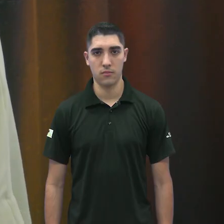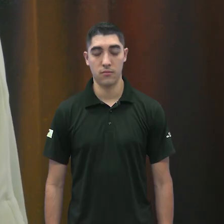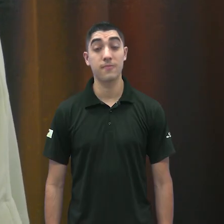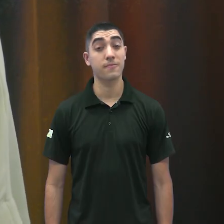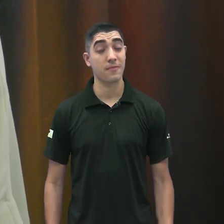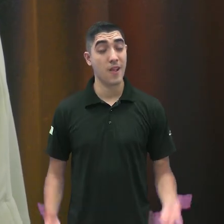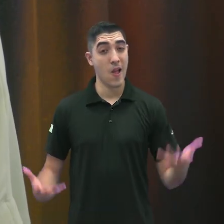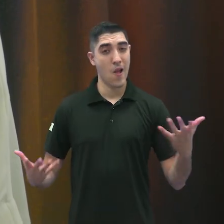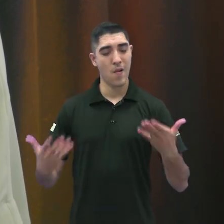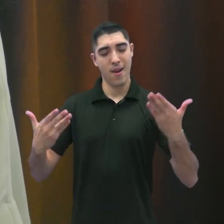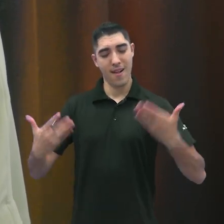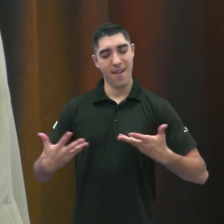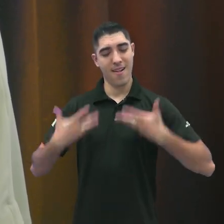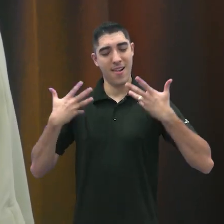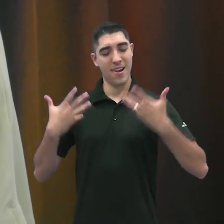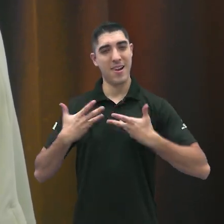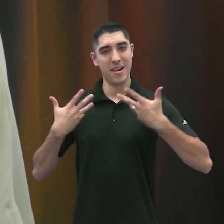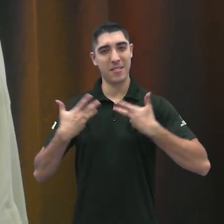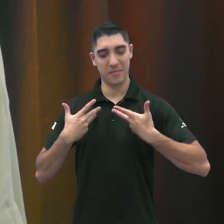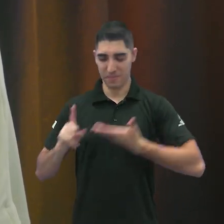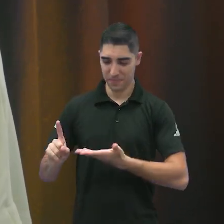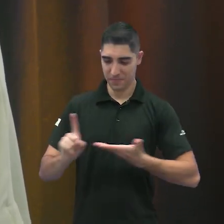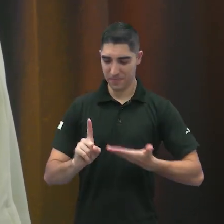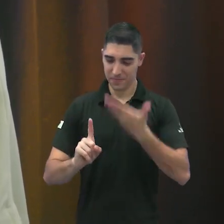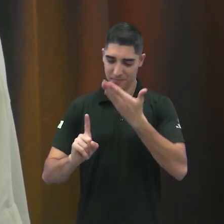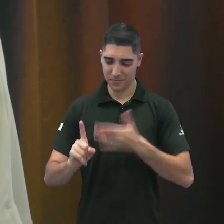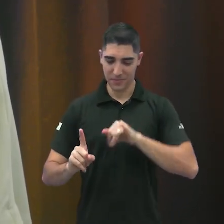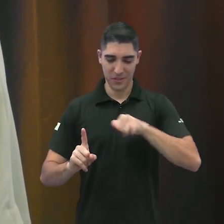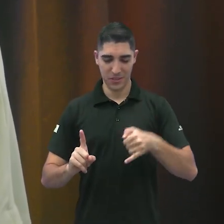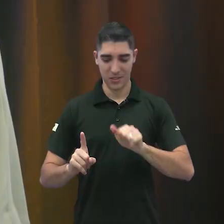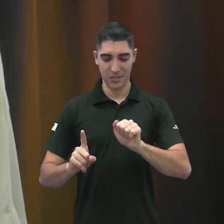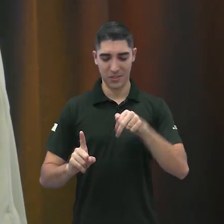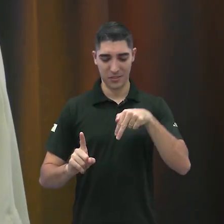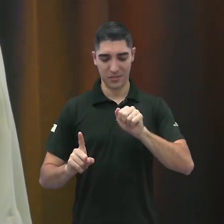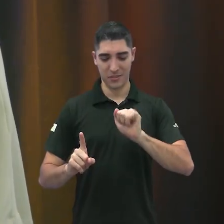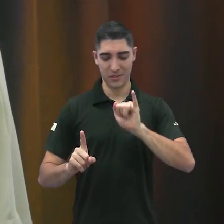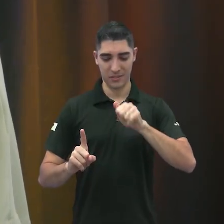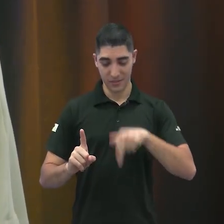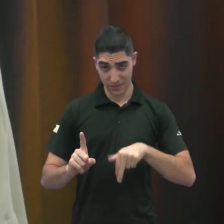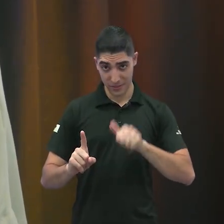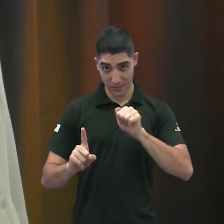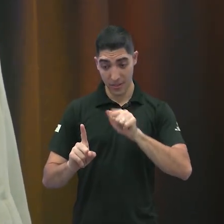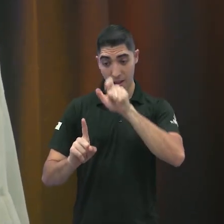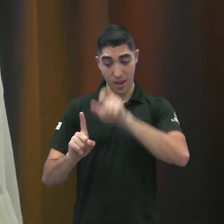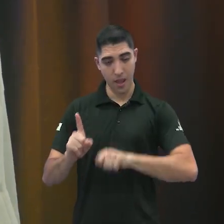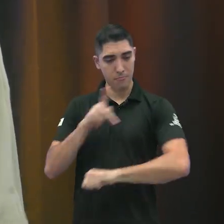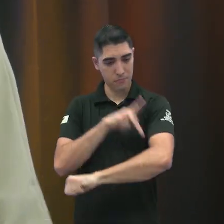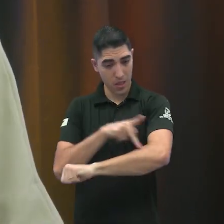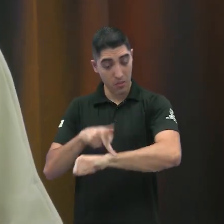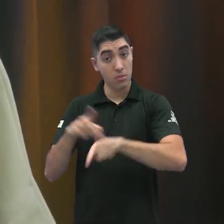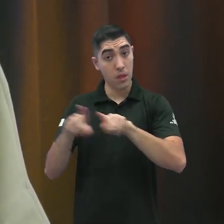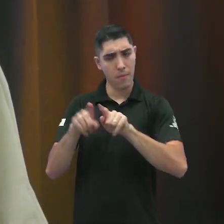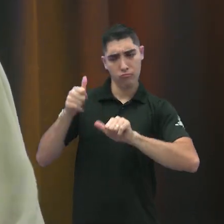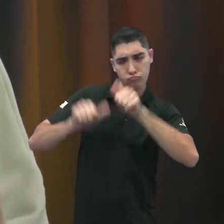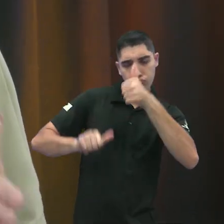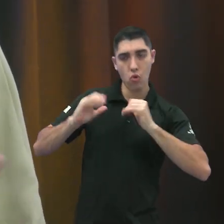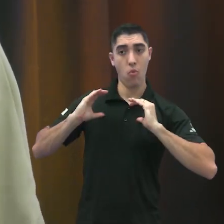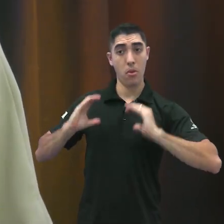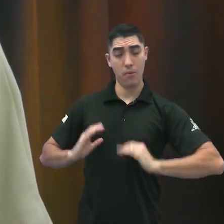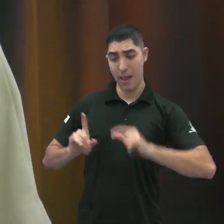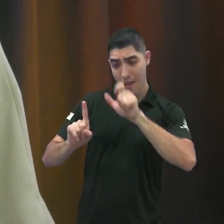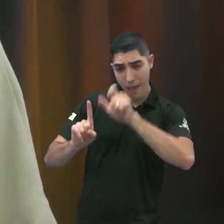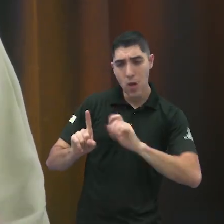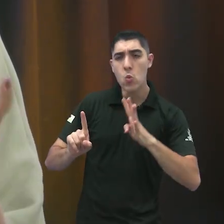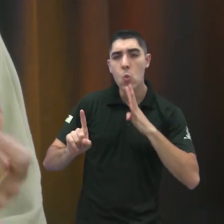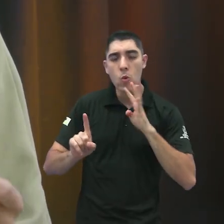É com grande alegria que recebemos Janaína Moraes, pedagoga e analista comportamental, especialista na leitura